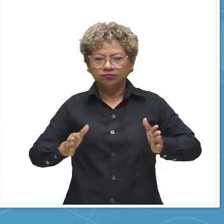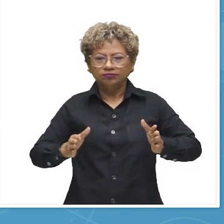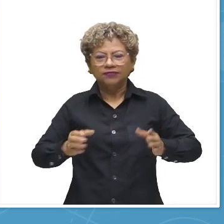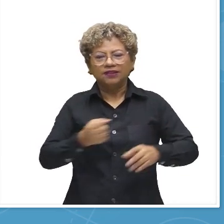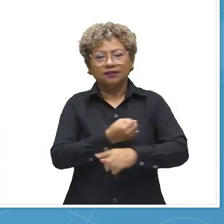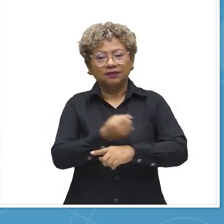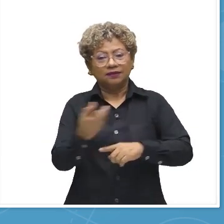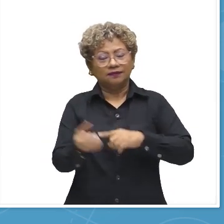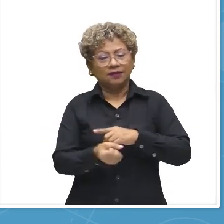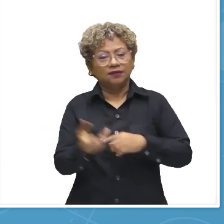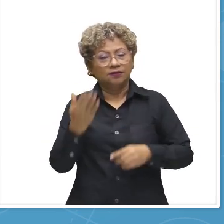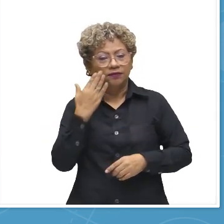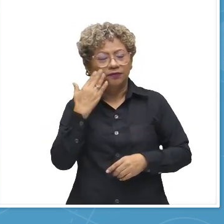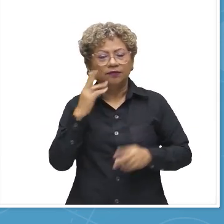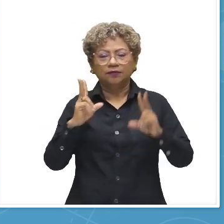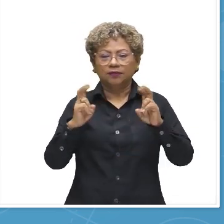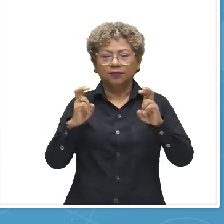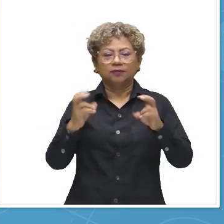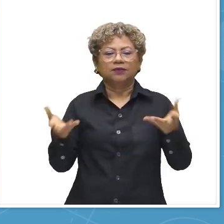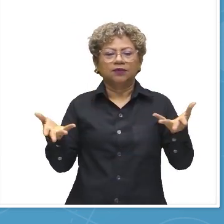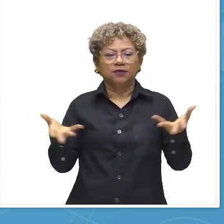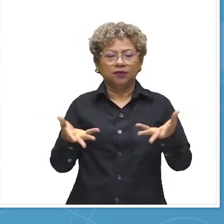tema da nossa aula de hoje.